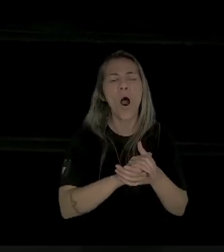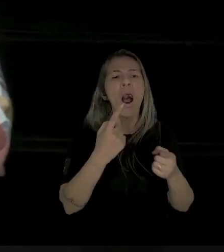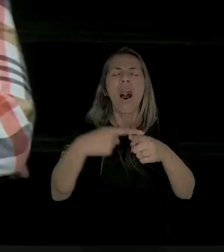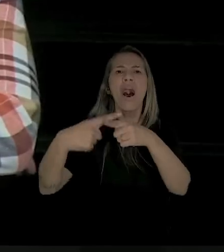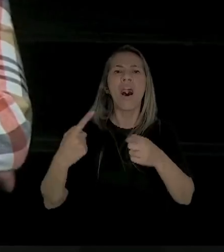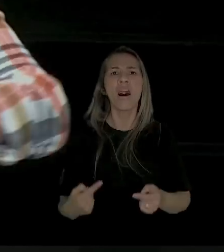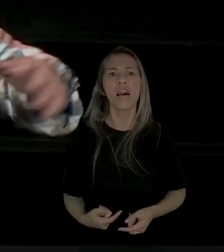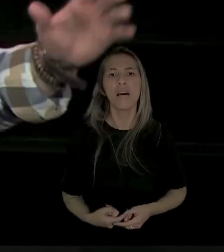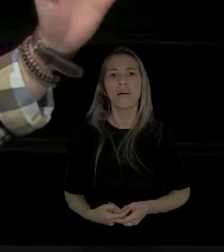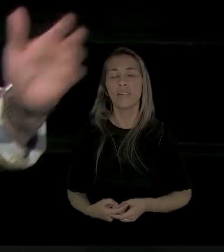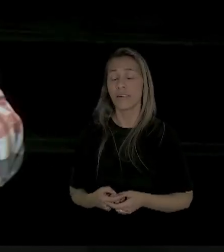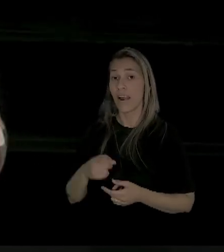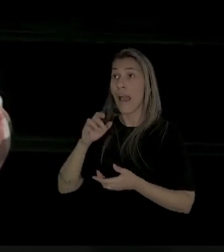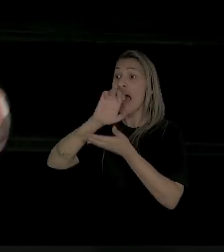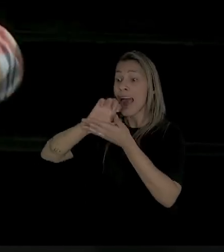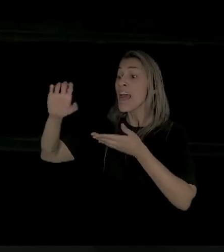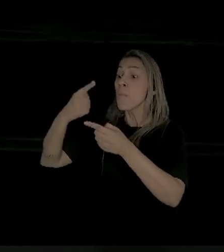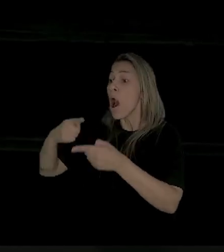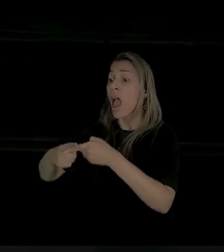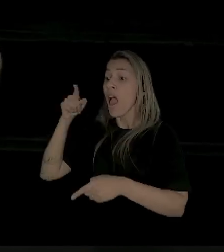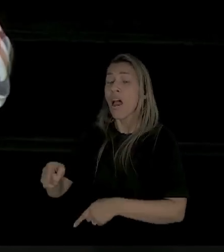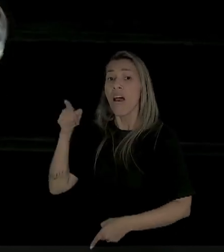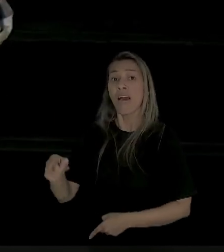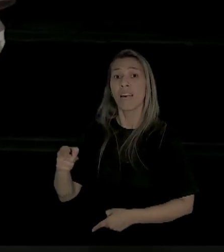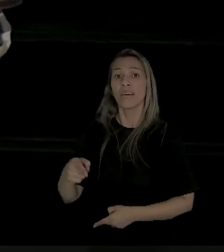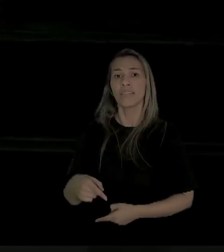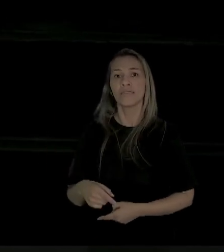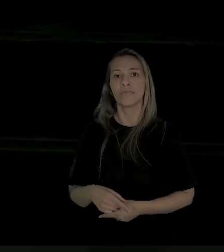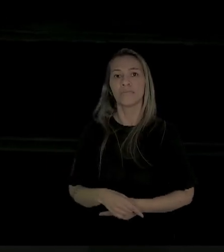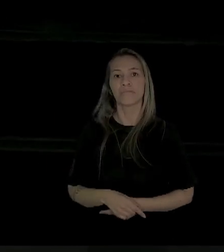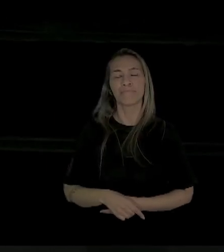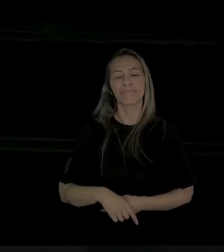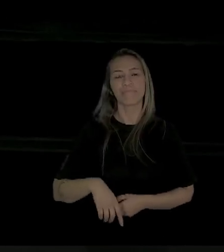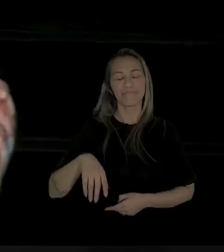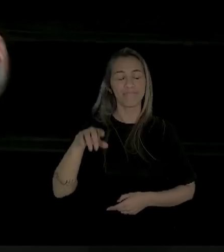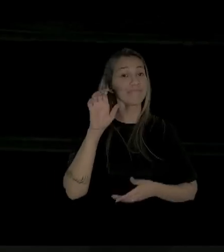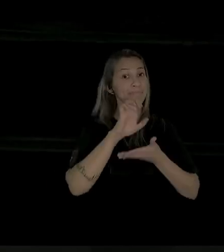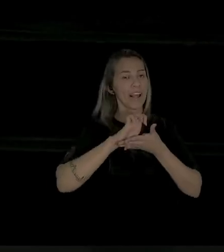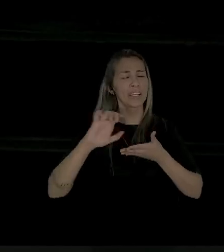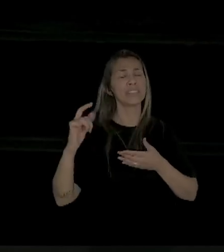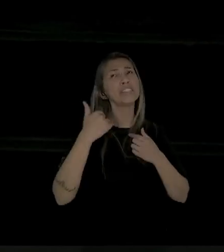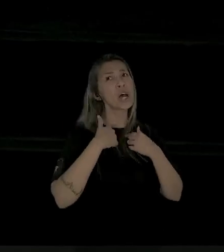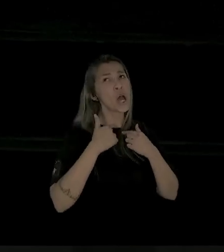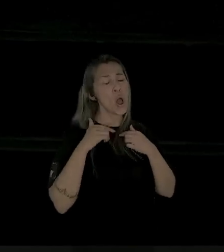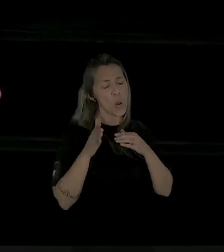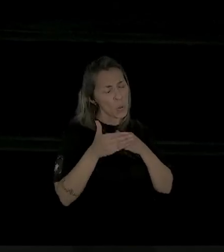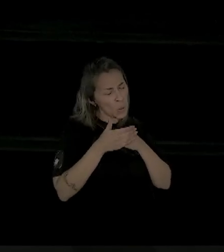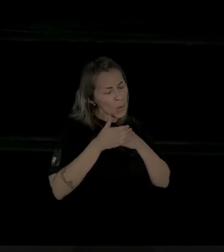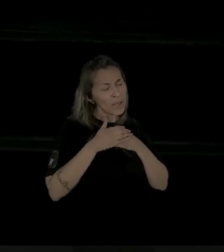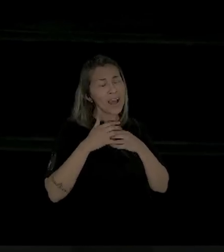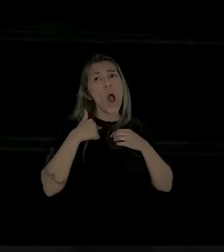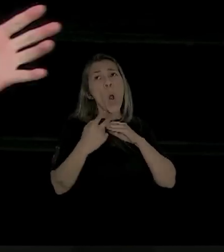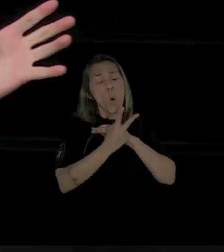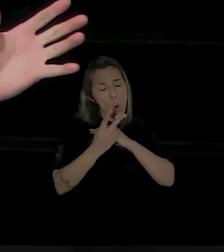qual foi a resposta de Elias? Ah, meu Senhor, eu sou uma pessoa muito zelosa. Eu sou uma pessoa muito